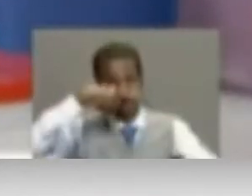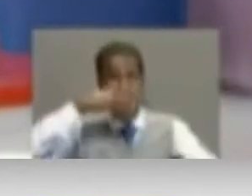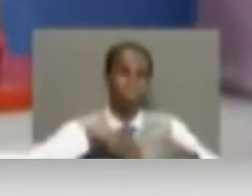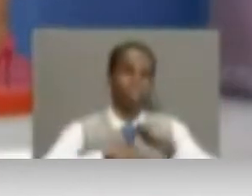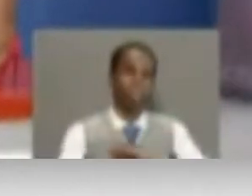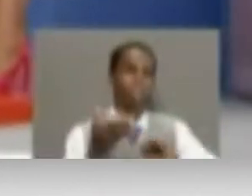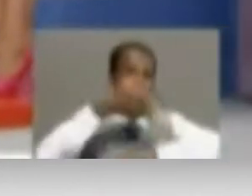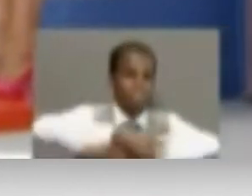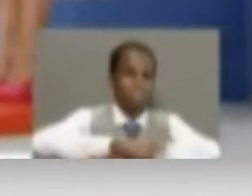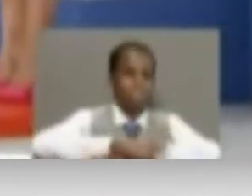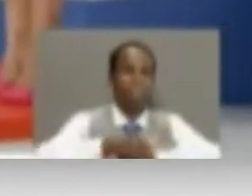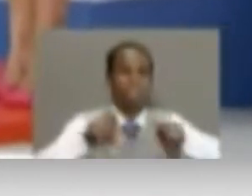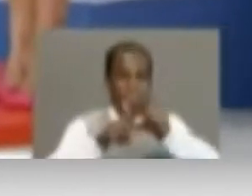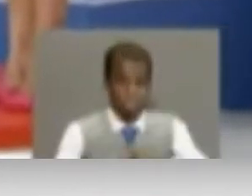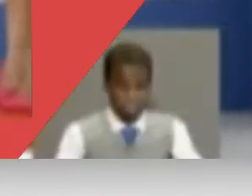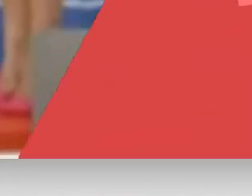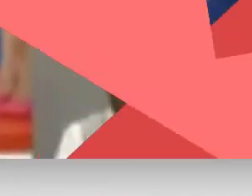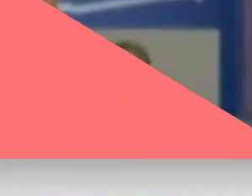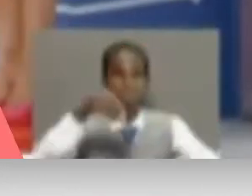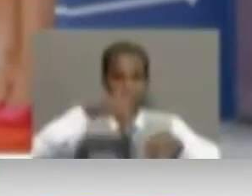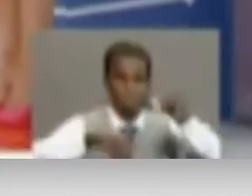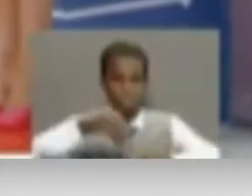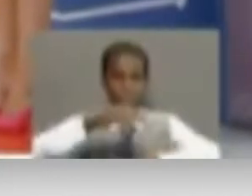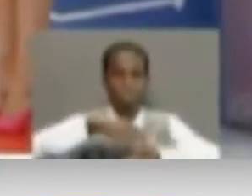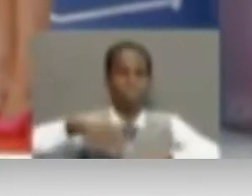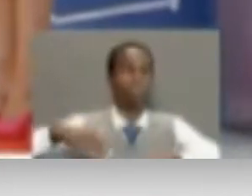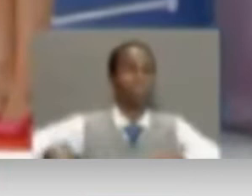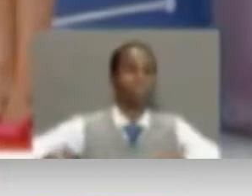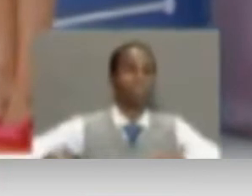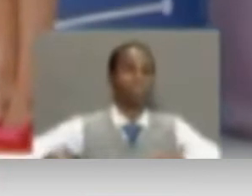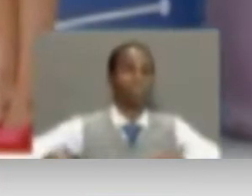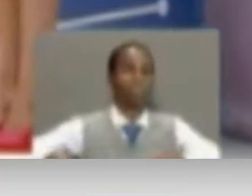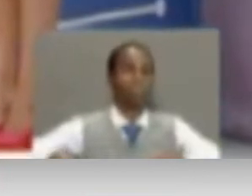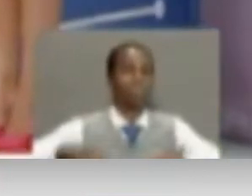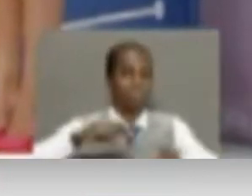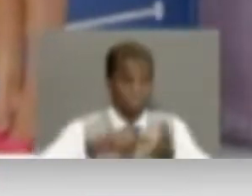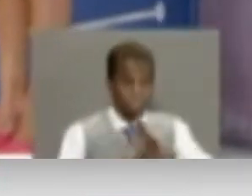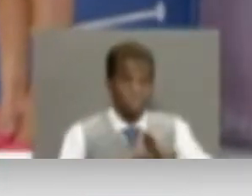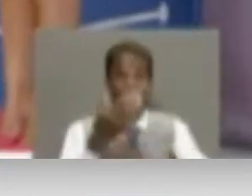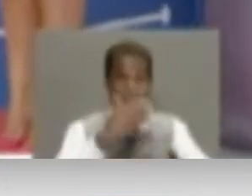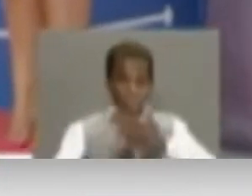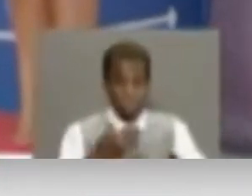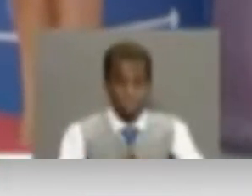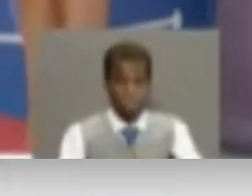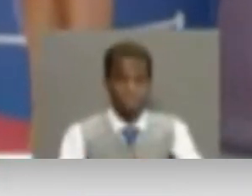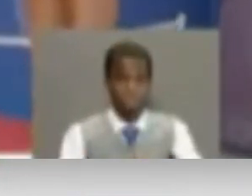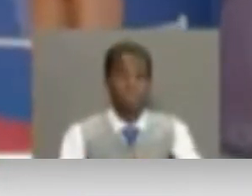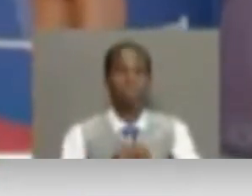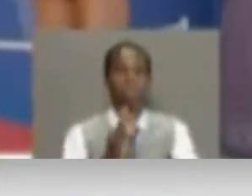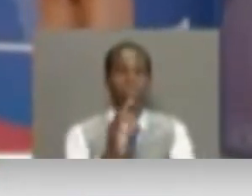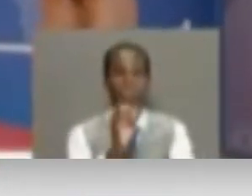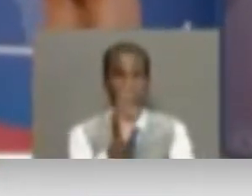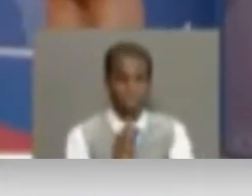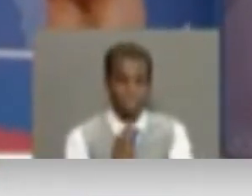é a questão que tem a ver com toda a formulação, precisamente, dessa discrepância